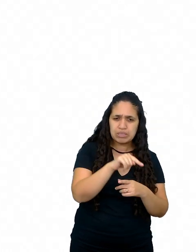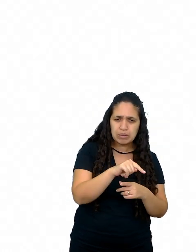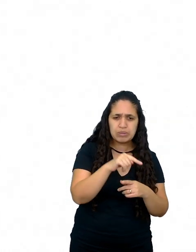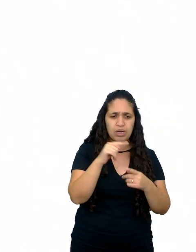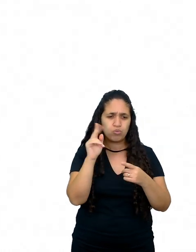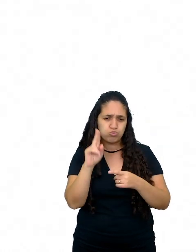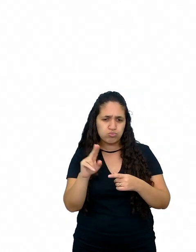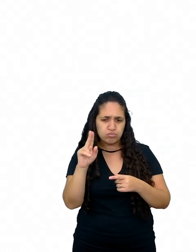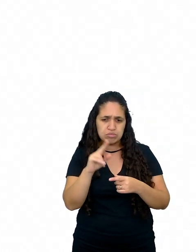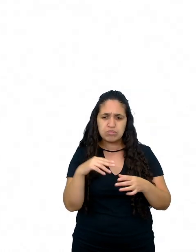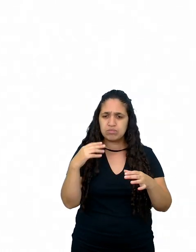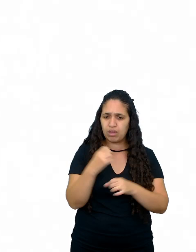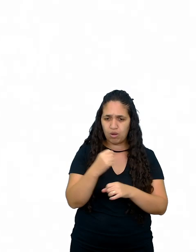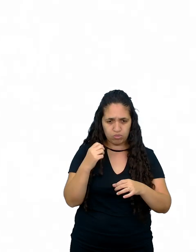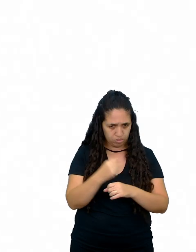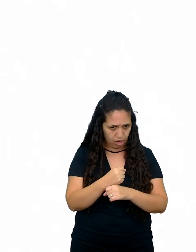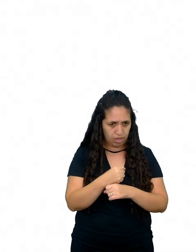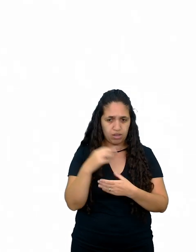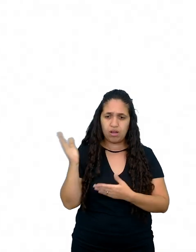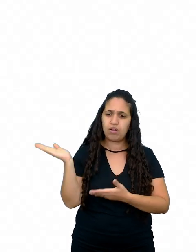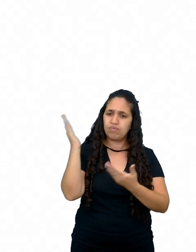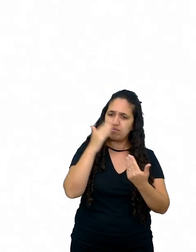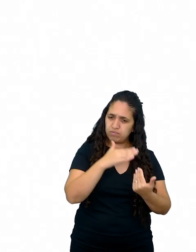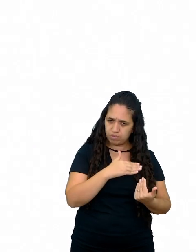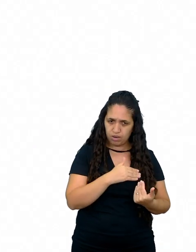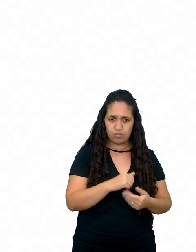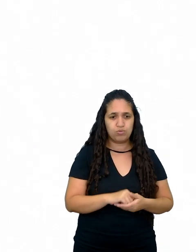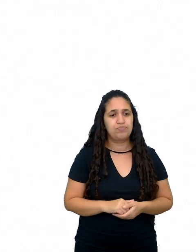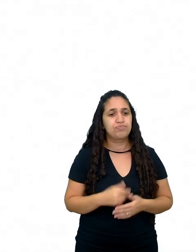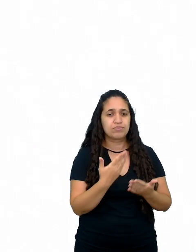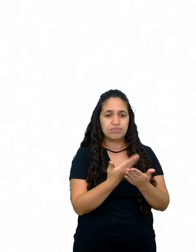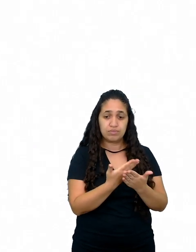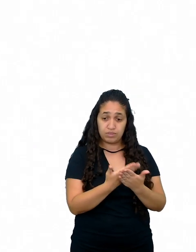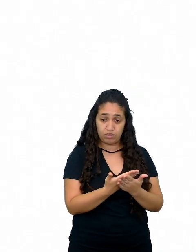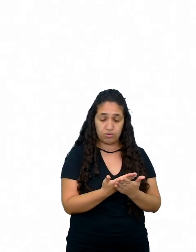e calcular. Agora, vamos lá para a nossa aula.